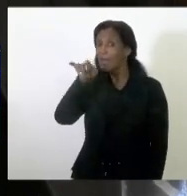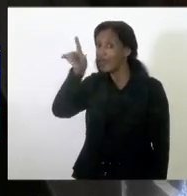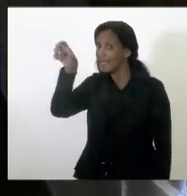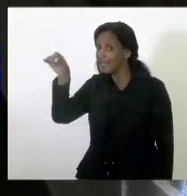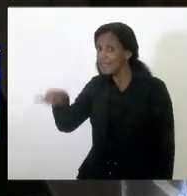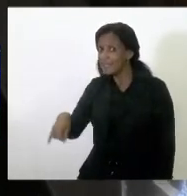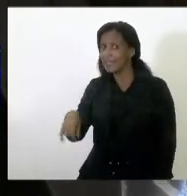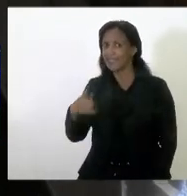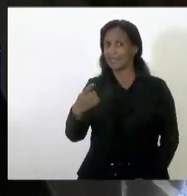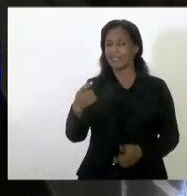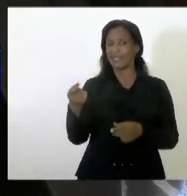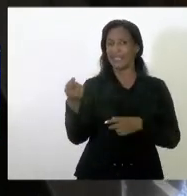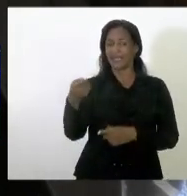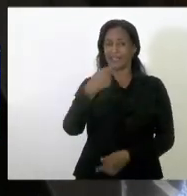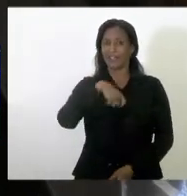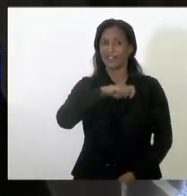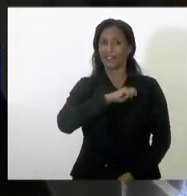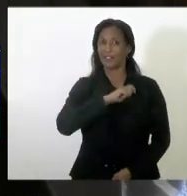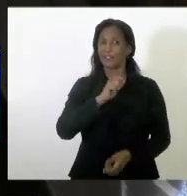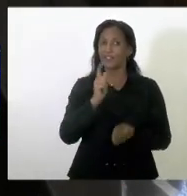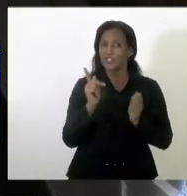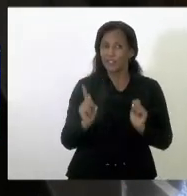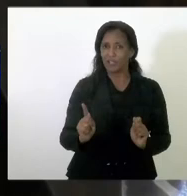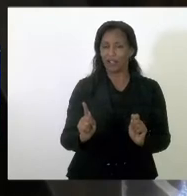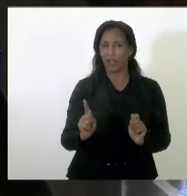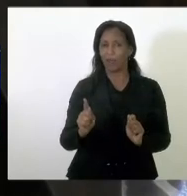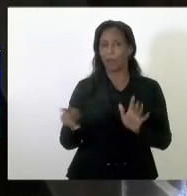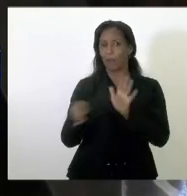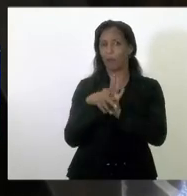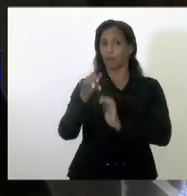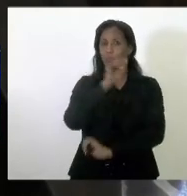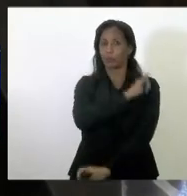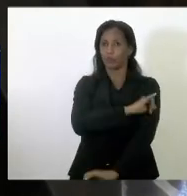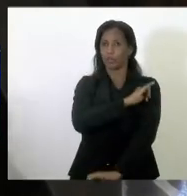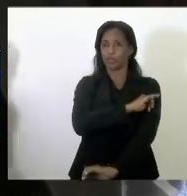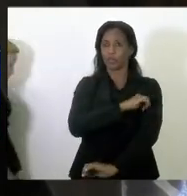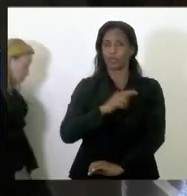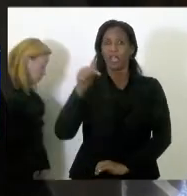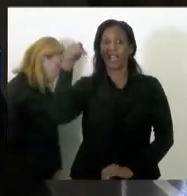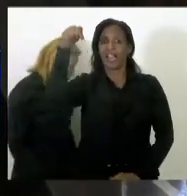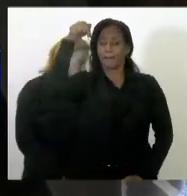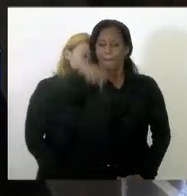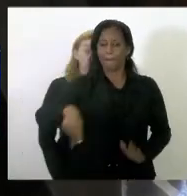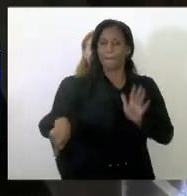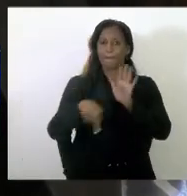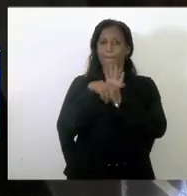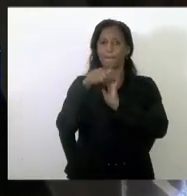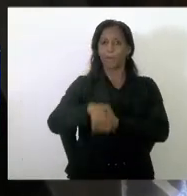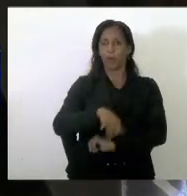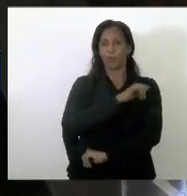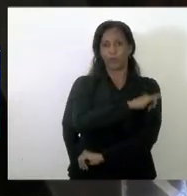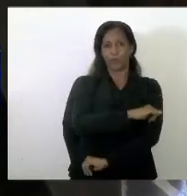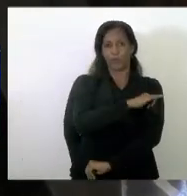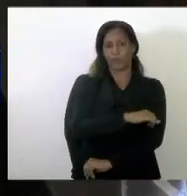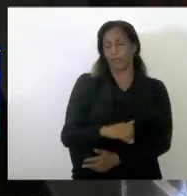fiscal seja uma crise do Rio de Janeiro. É uma crise no Rio de Janeiro. Porque